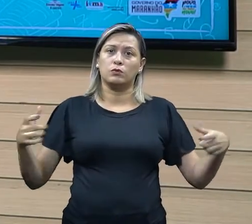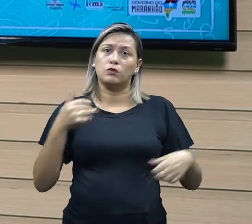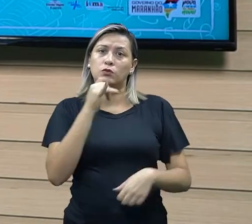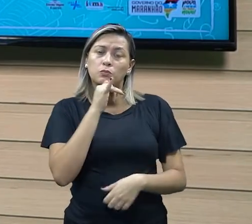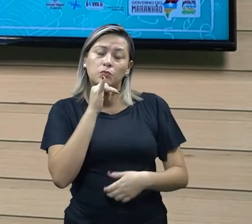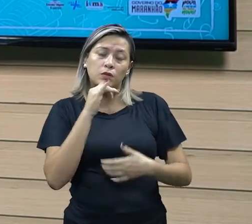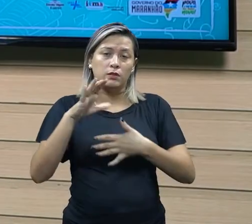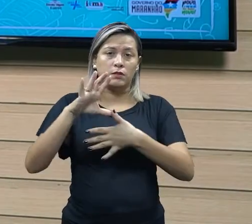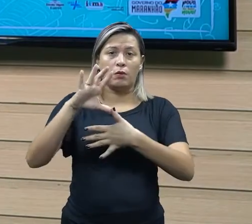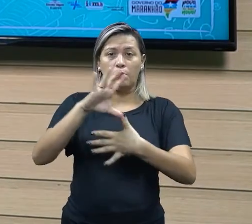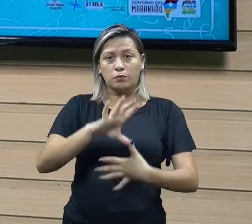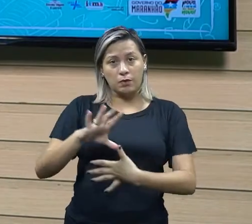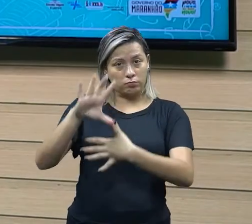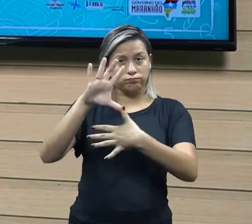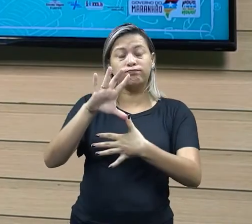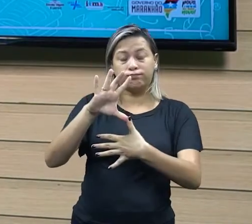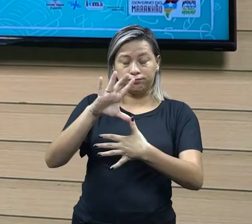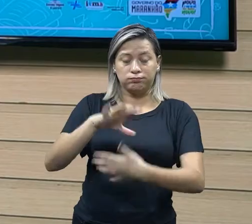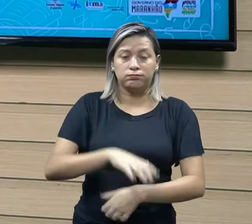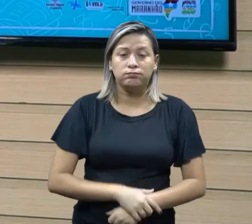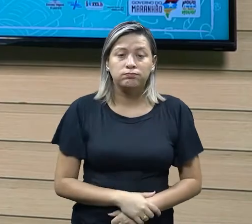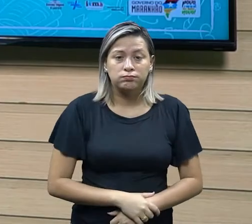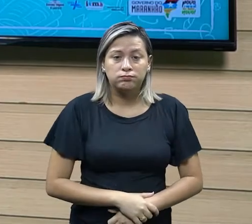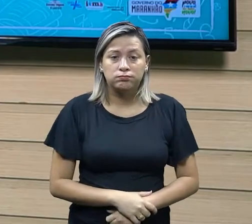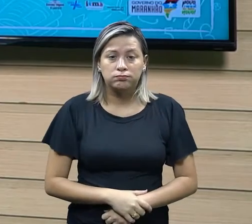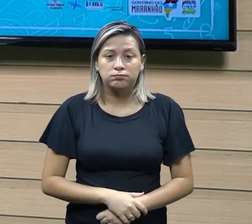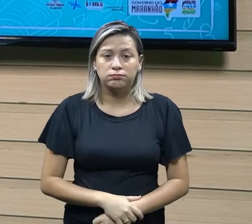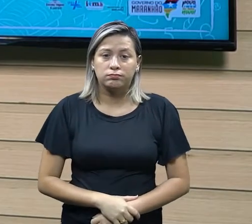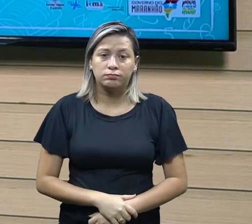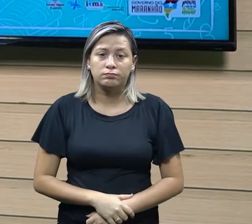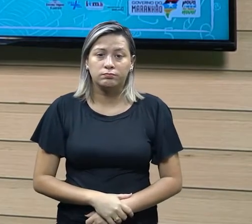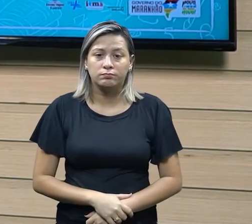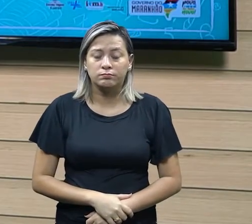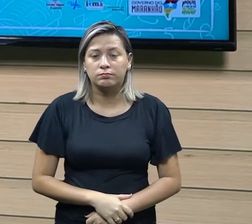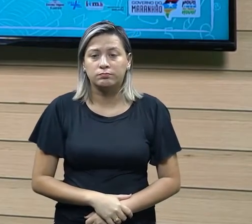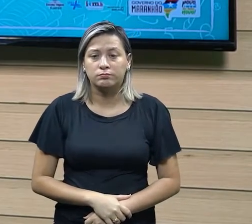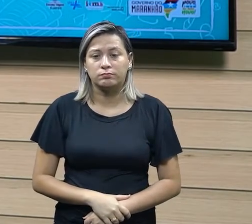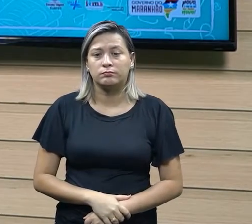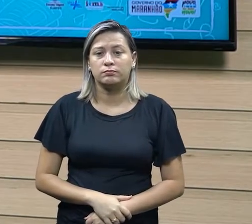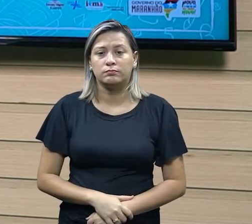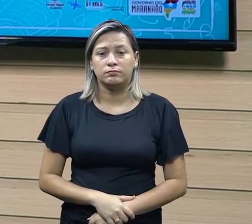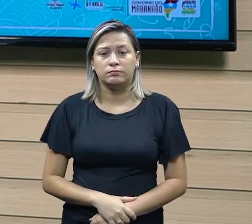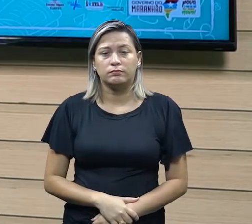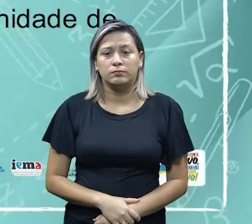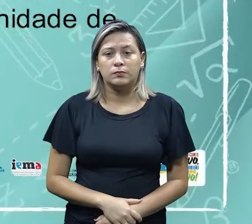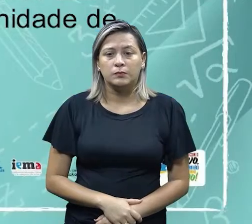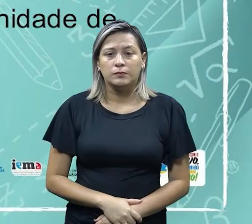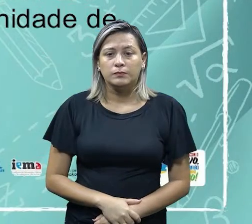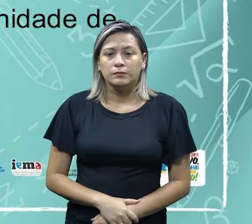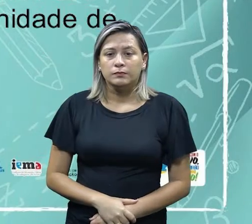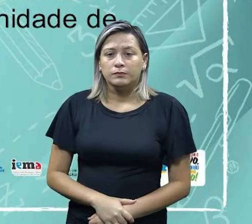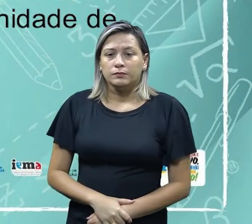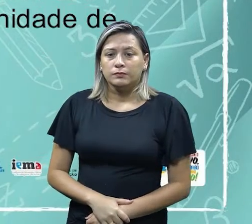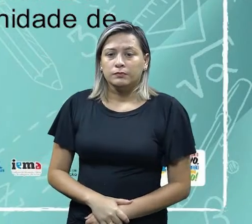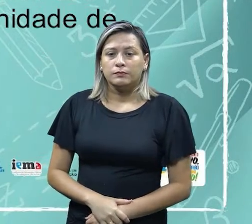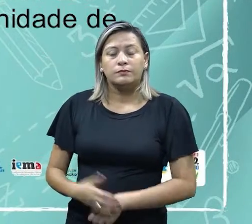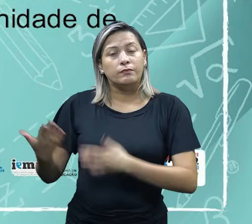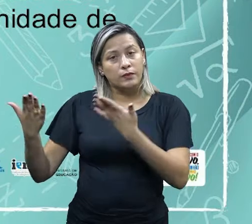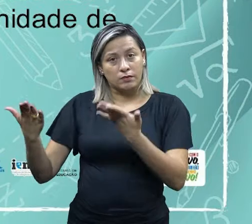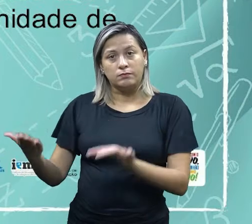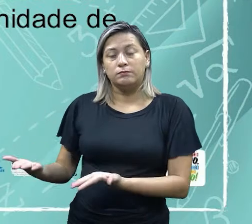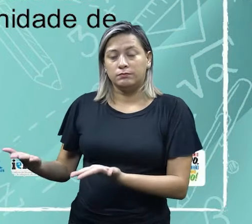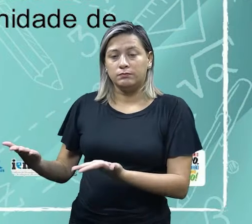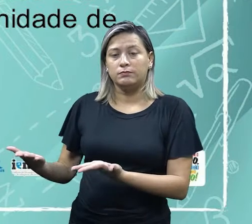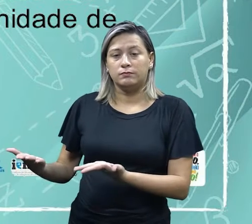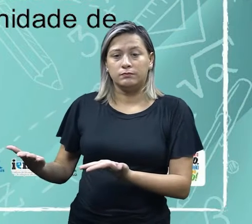grandes, como um mapa. Você pode trabalhar e não vai ter nenhum problema com isso. Como diz aqui,